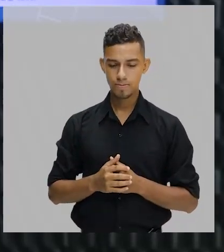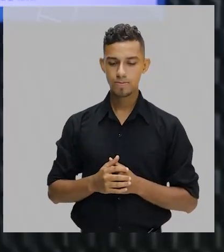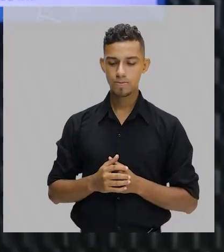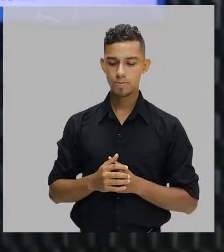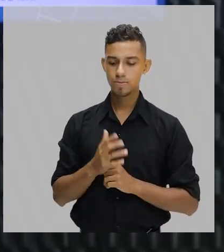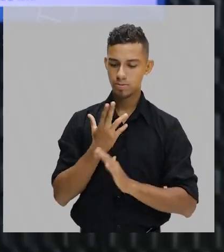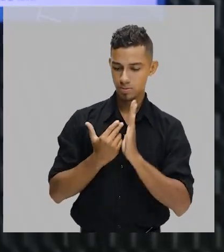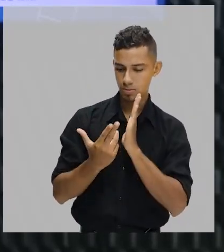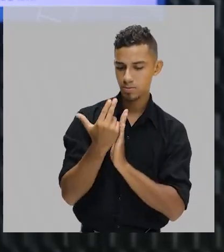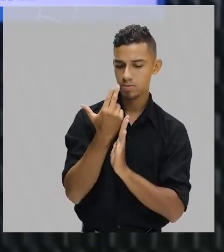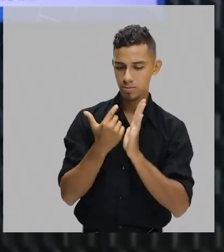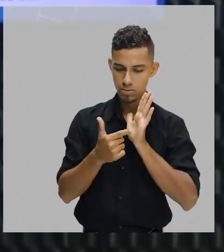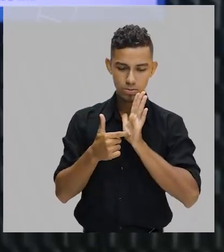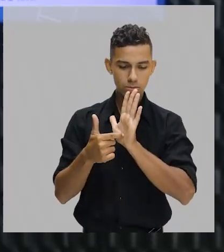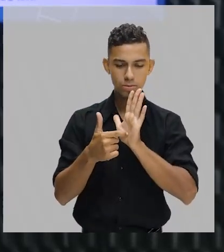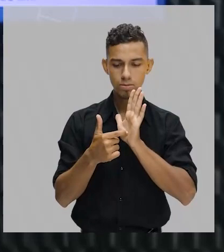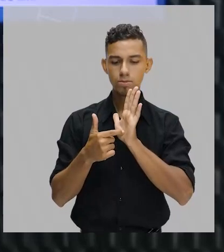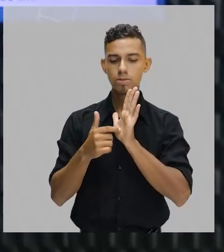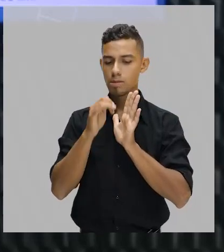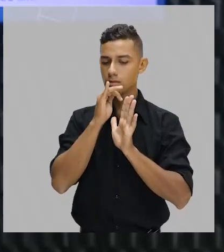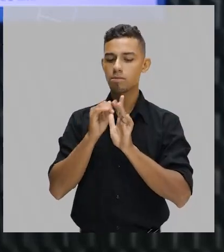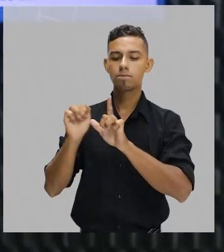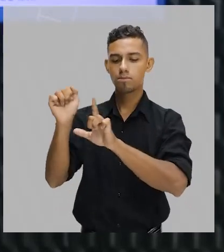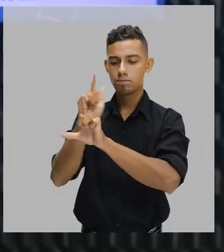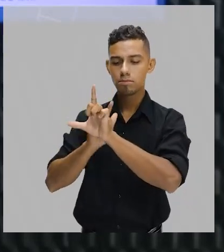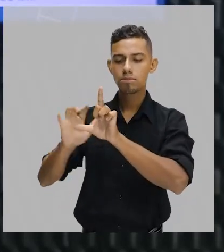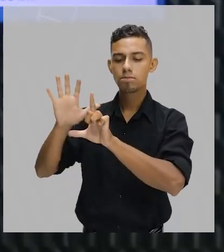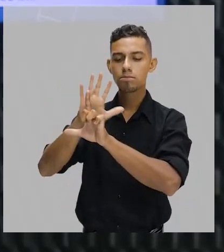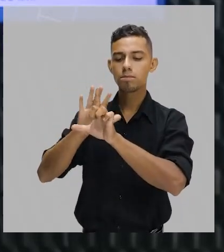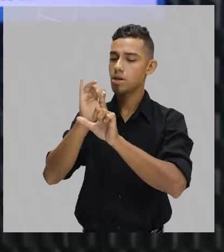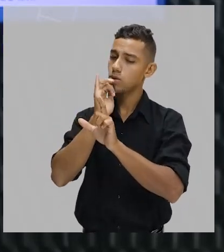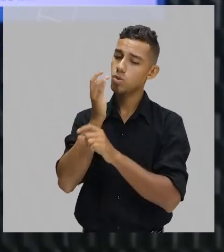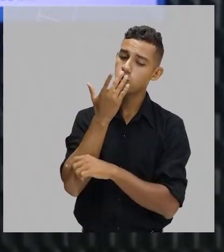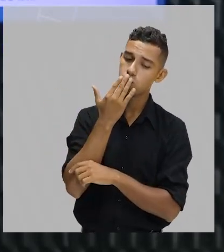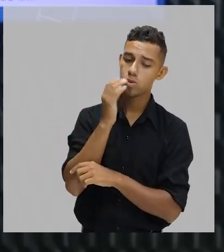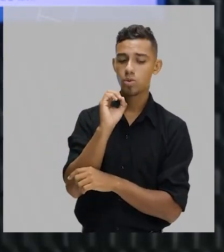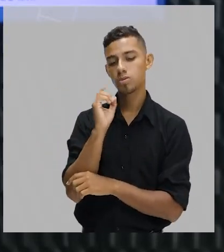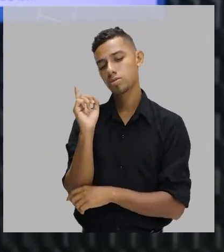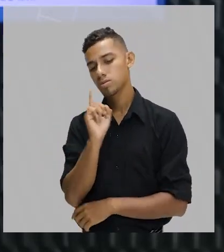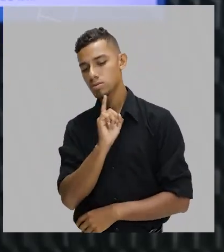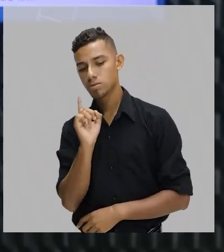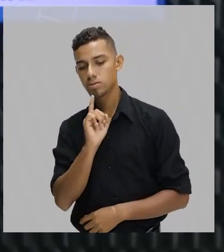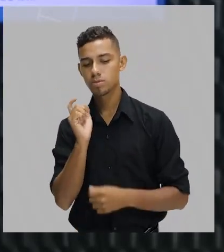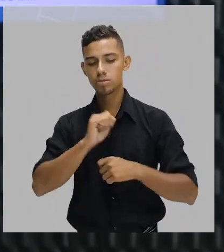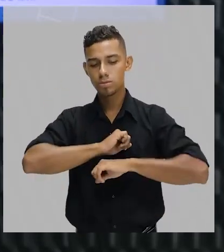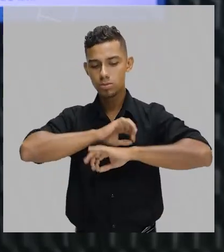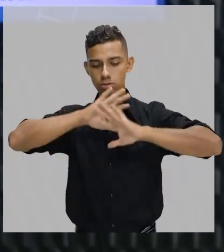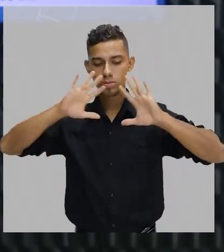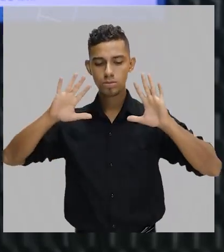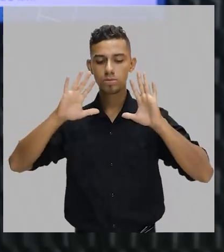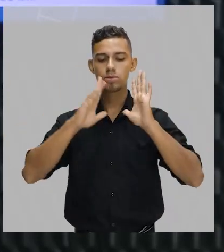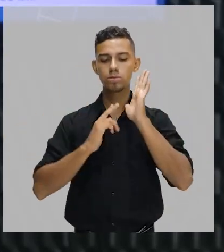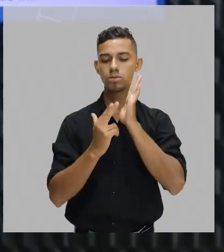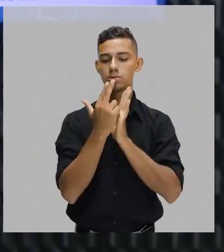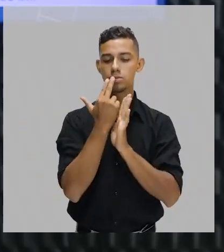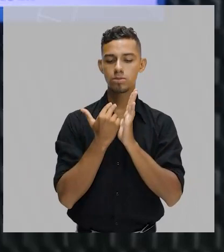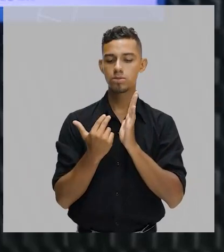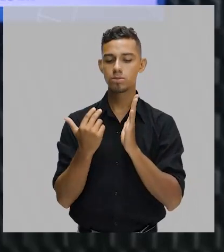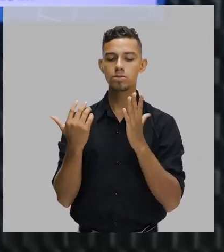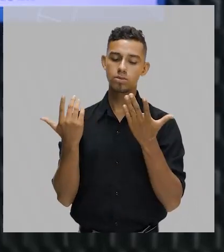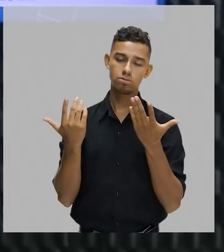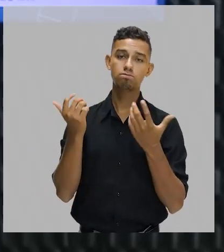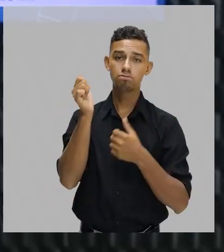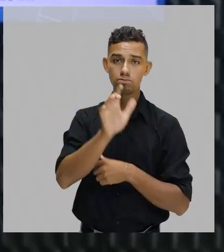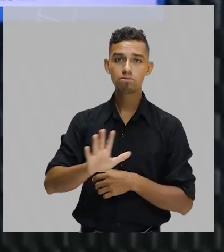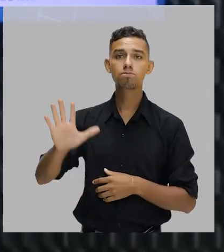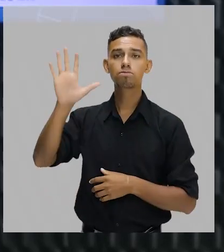uma representação gráfica, qualquer representação gráfica, colorida ou não, deixar claro isso, sobre uma superfície de duas dimensões. Geralmente